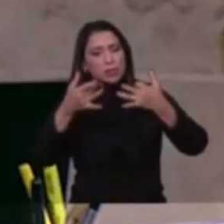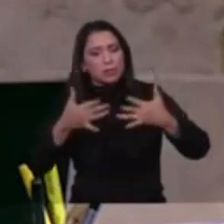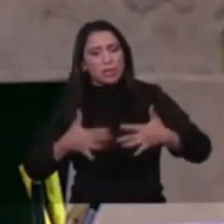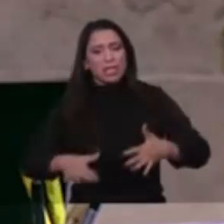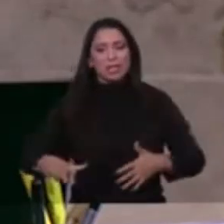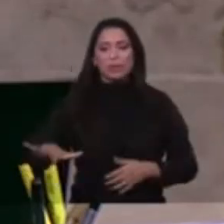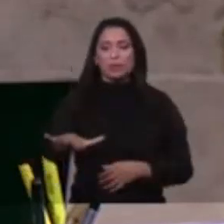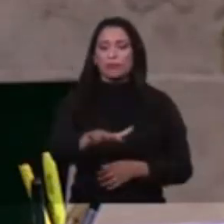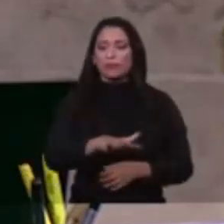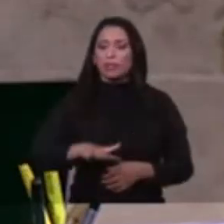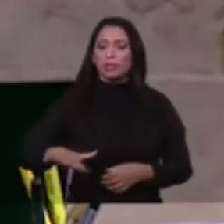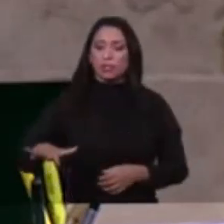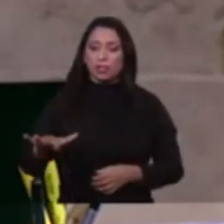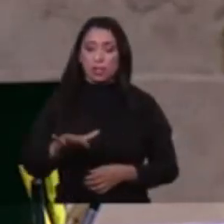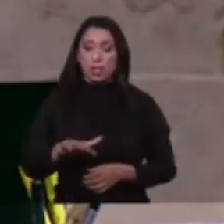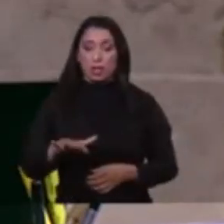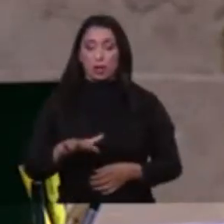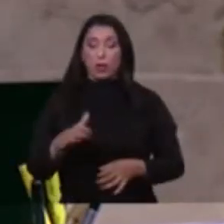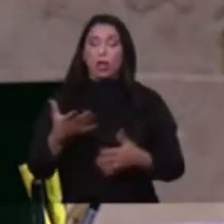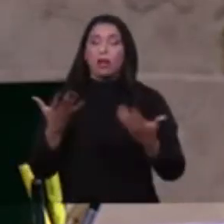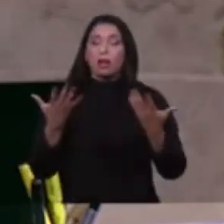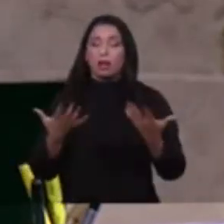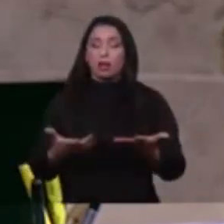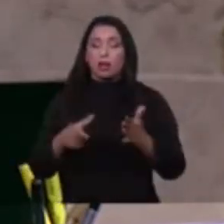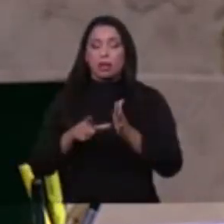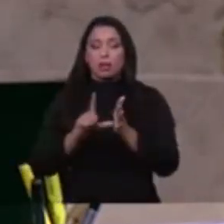geral antes da sustentação.